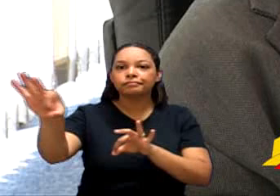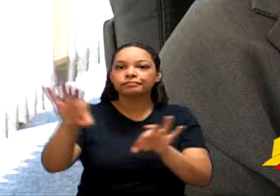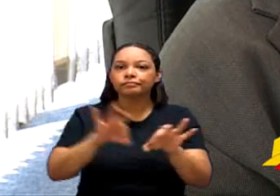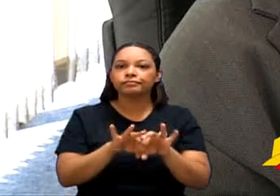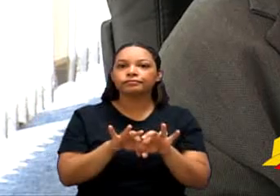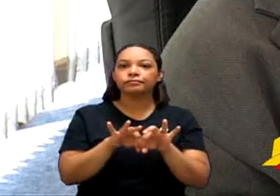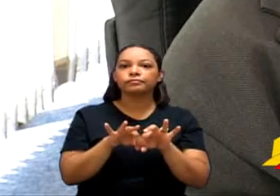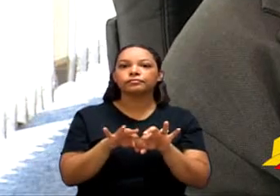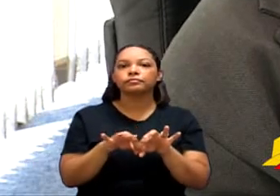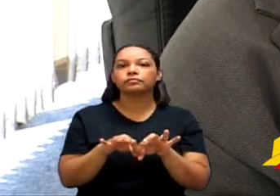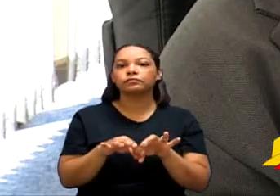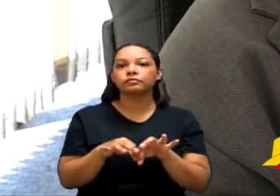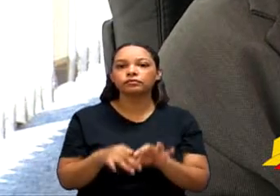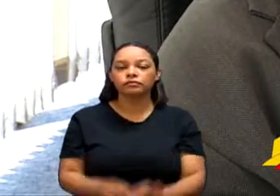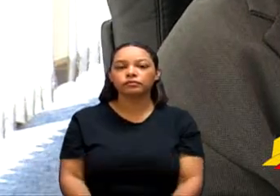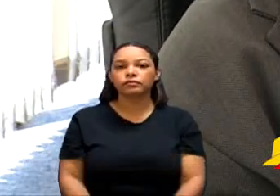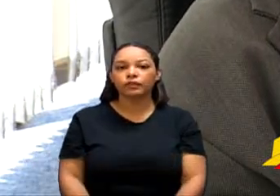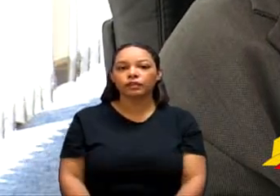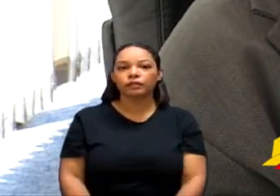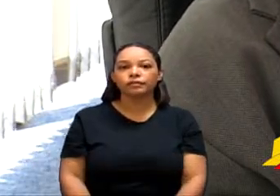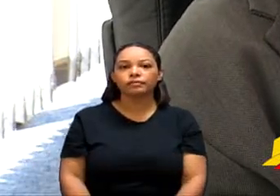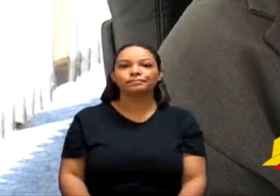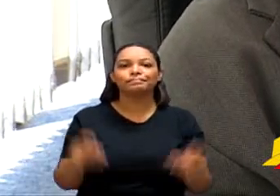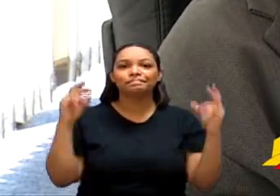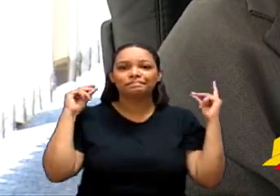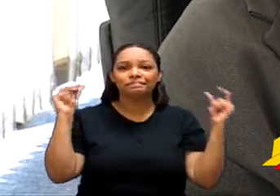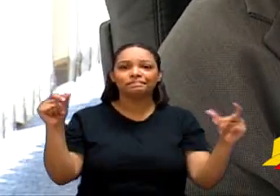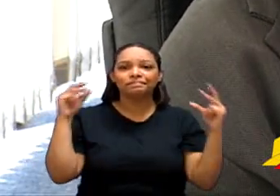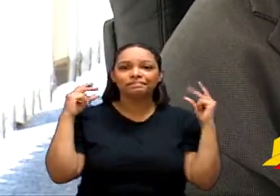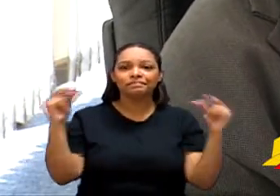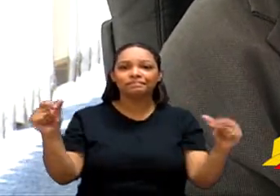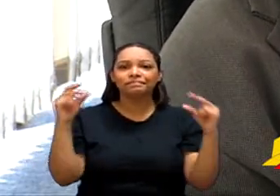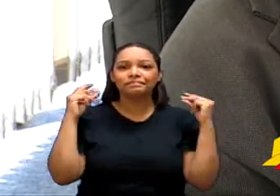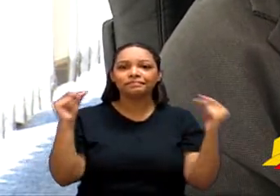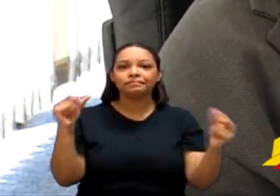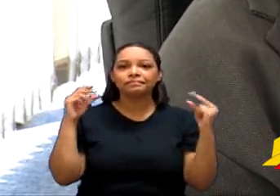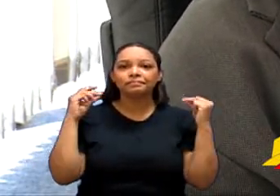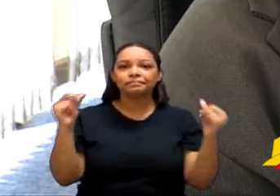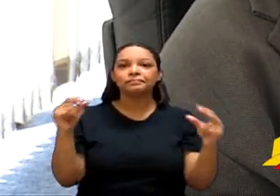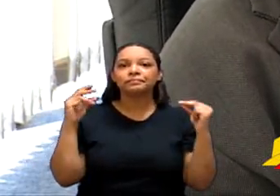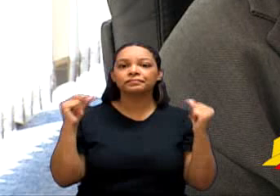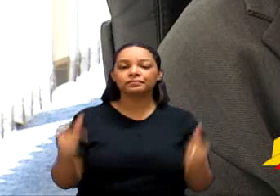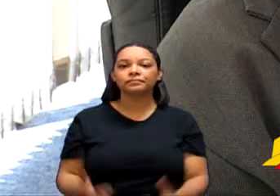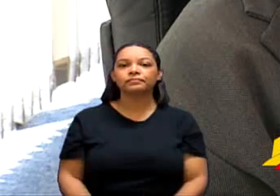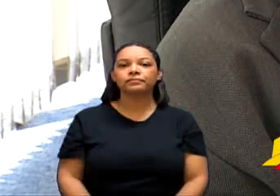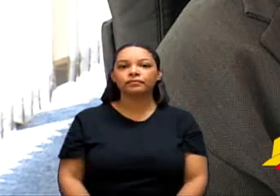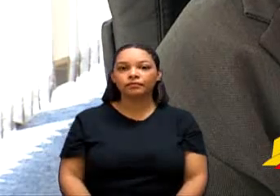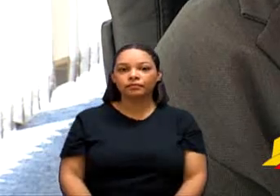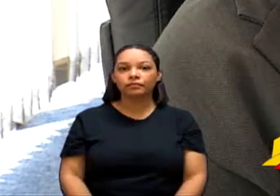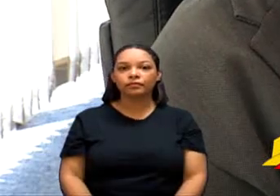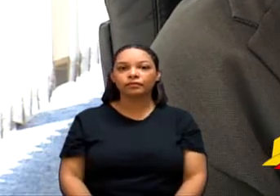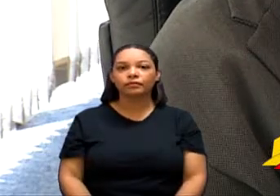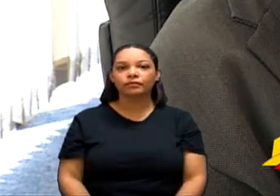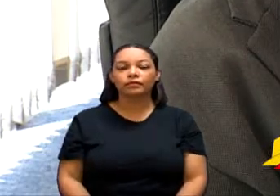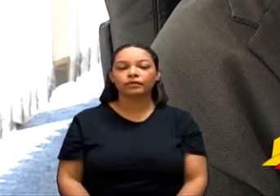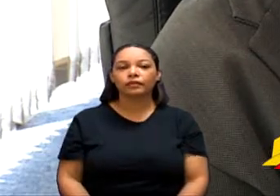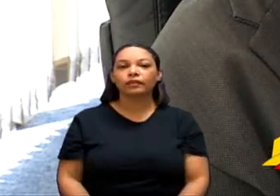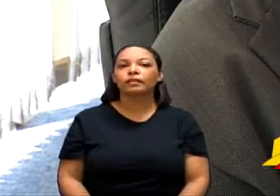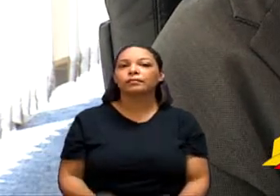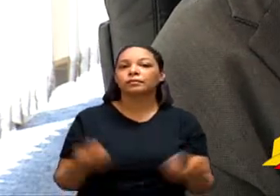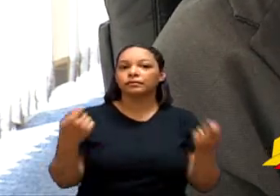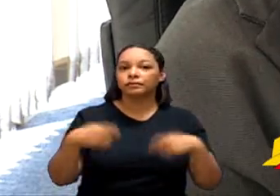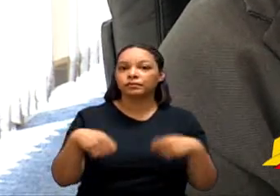Já passou da hora do processo de duplicação dela, completo, inclusive para atender grandes